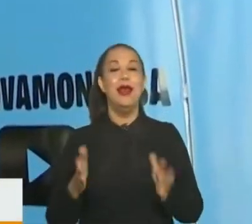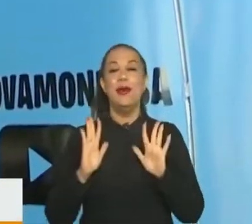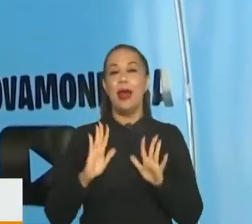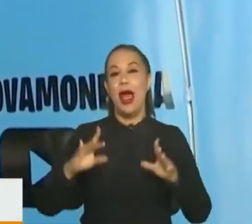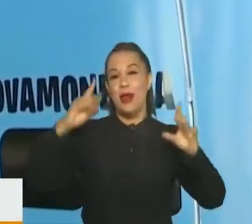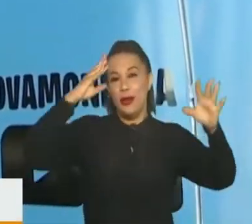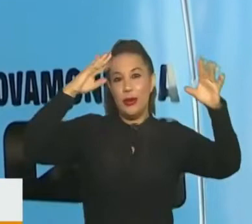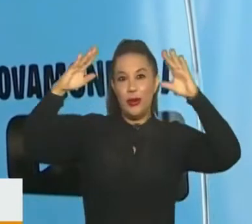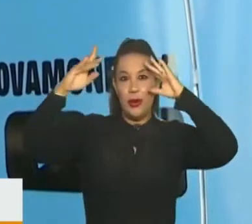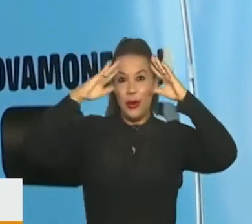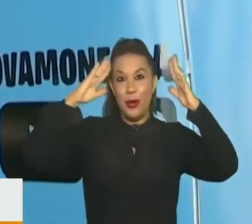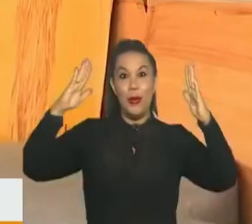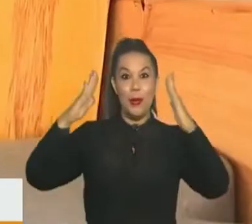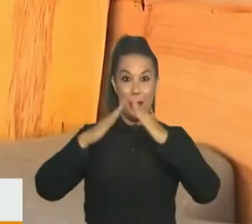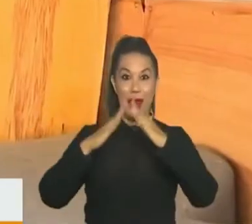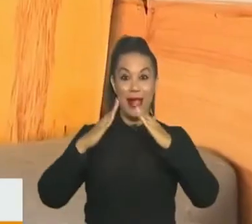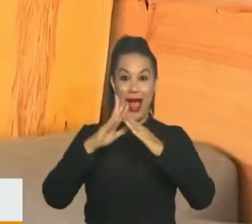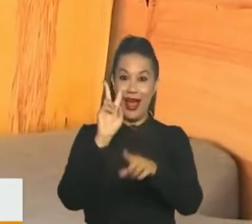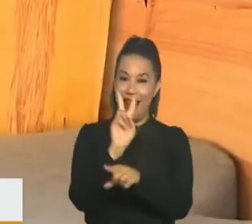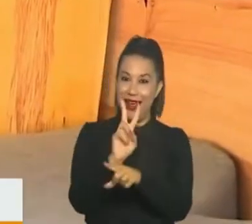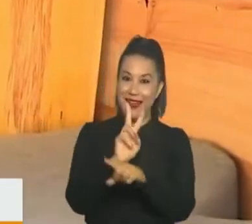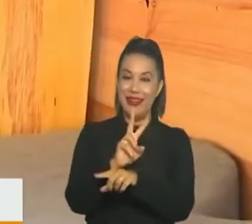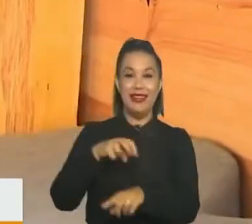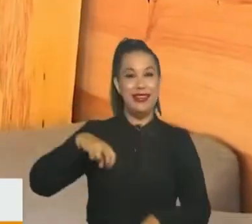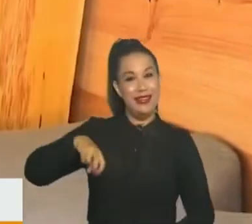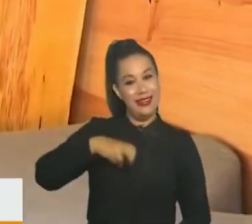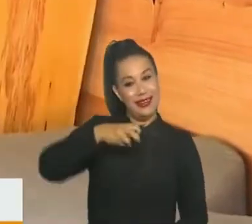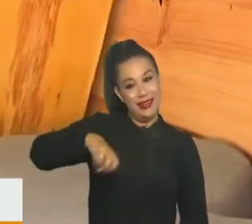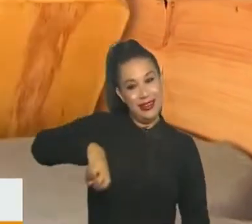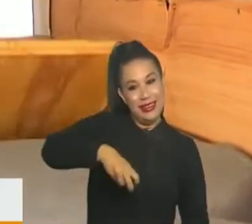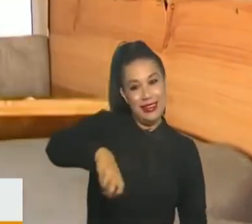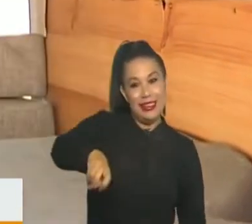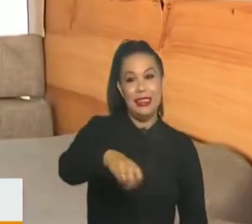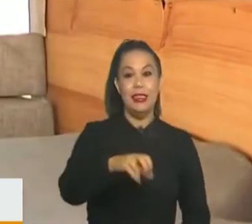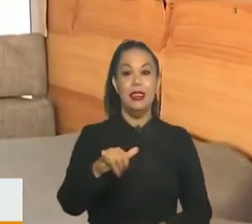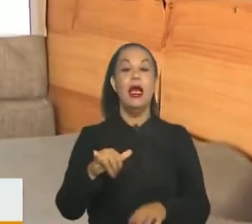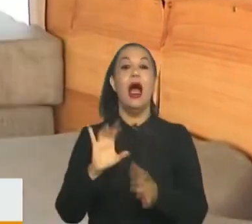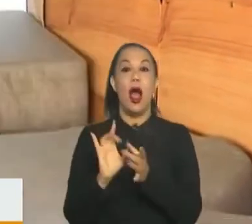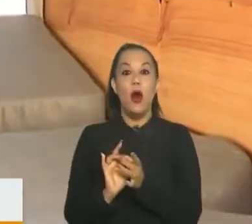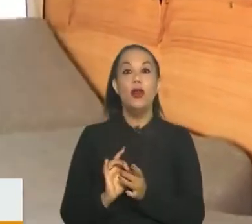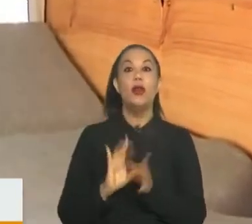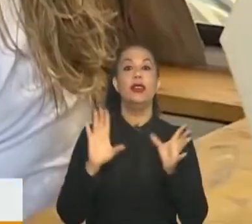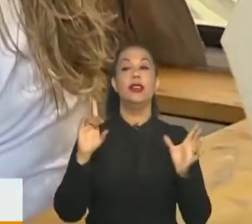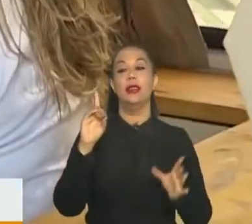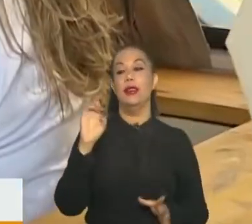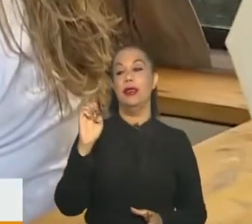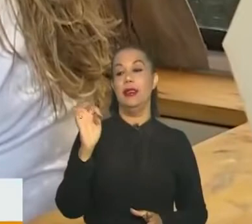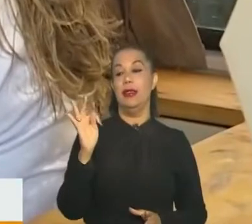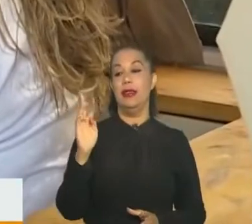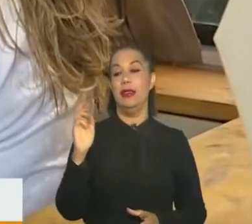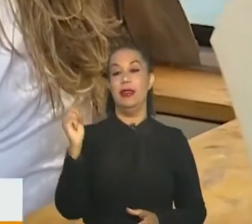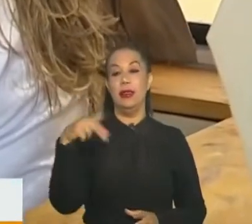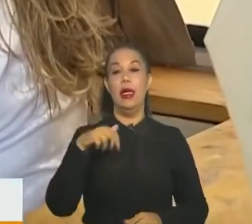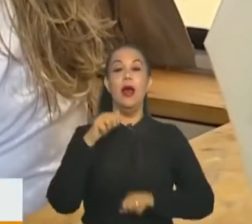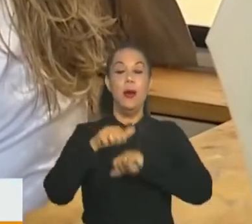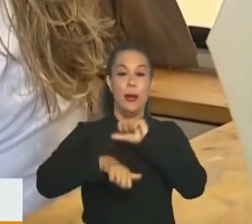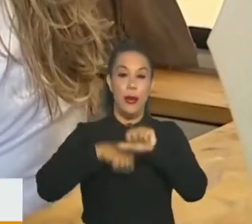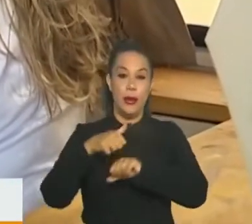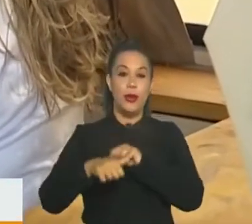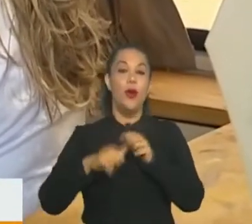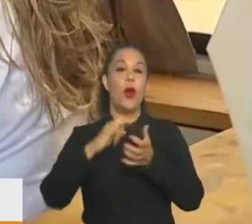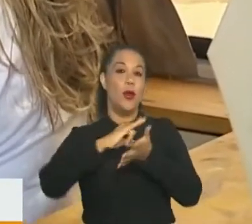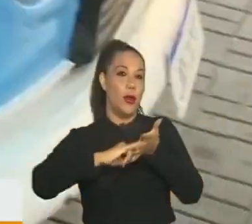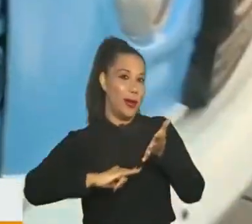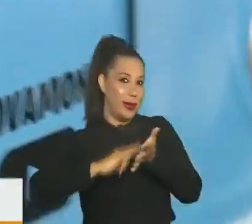detalhe, muito importante. Eles vão fazer tudo isso dentro de uma Kombi, que foi justamente transformada em